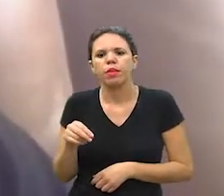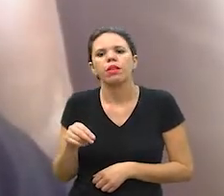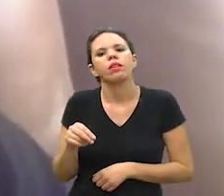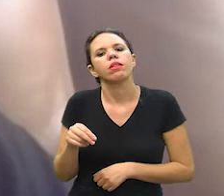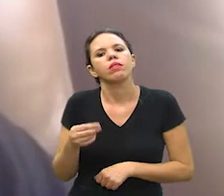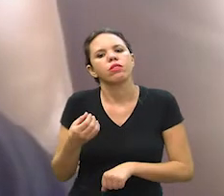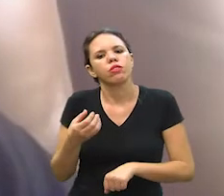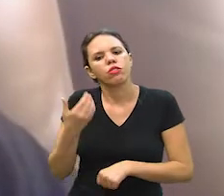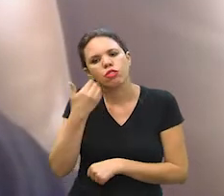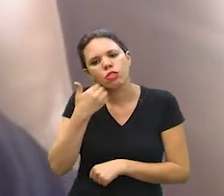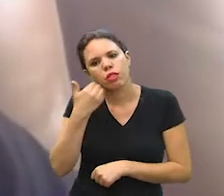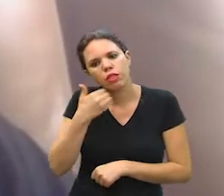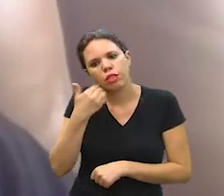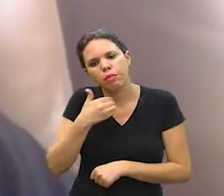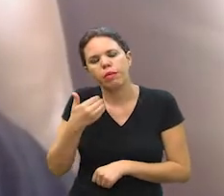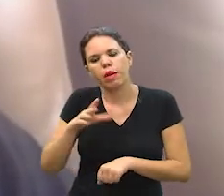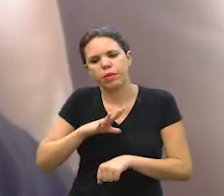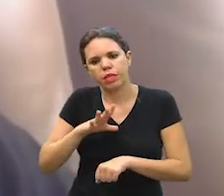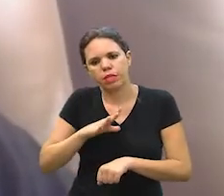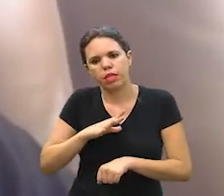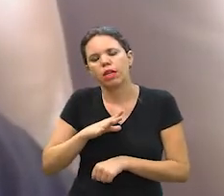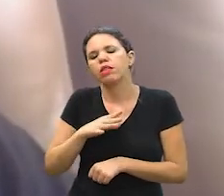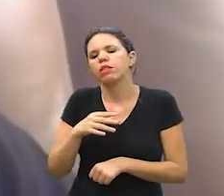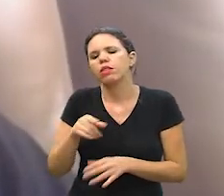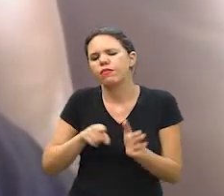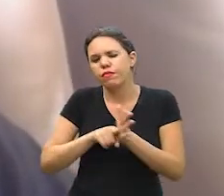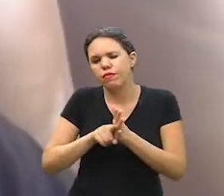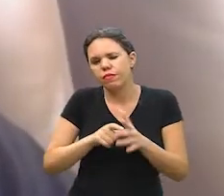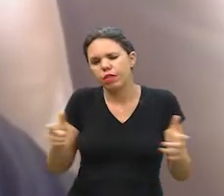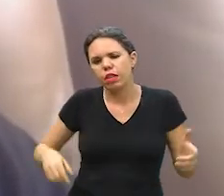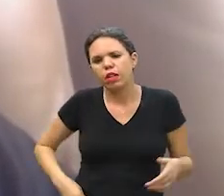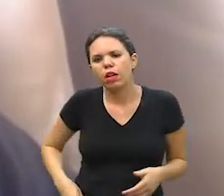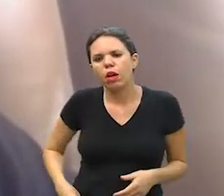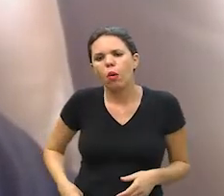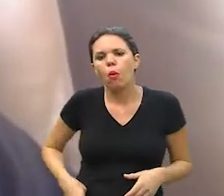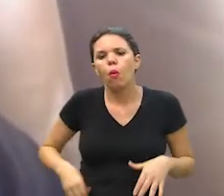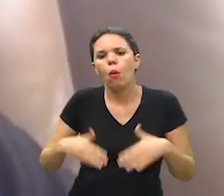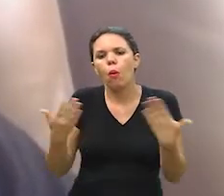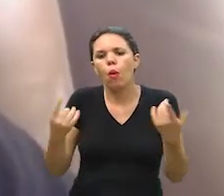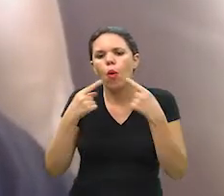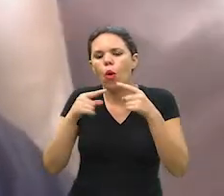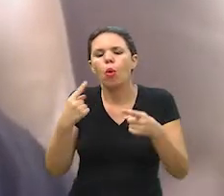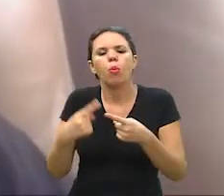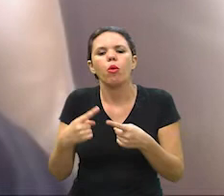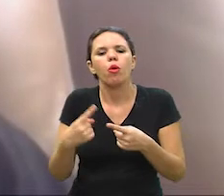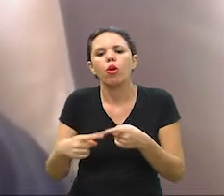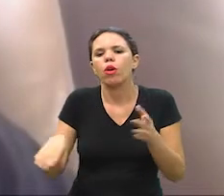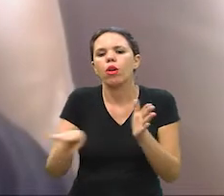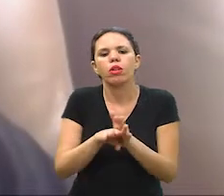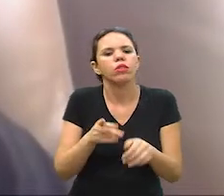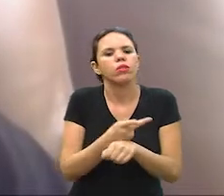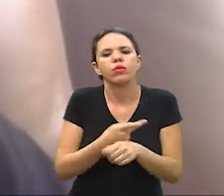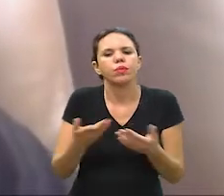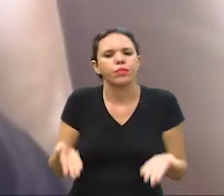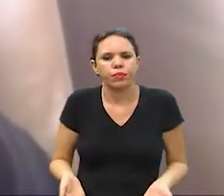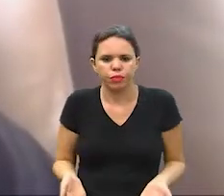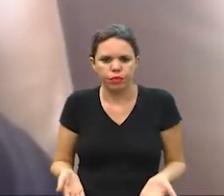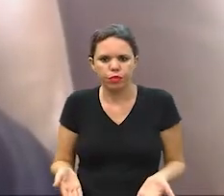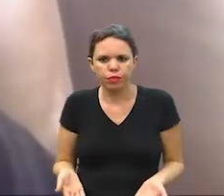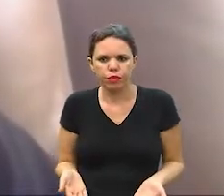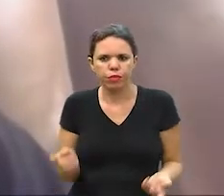do Oeste, Zé Maria, fizemos uma grande pesquisa. Qual era a queixa? Por que ele veio nos procurar?